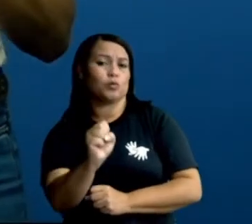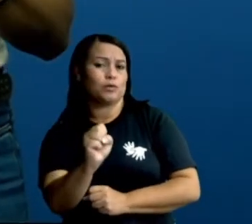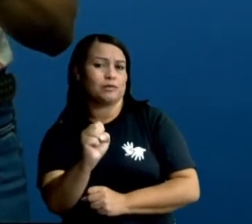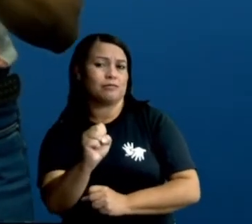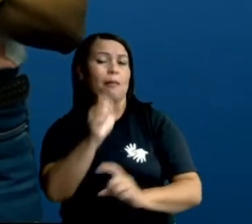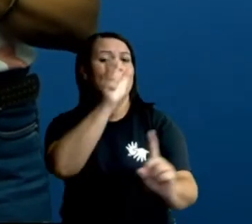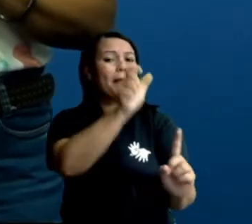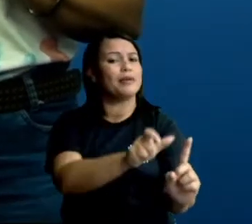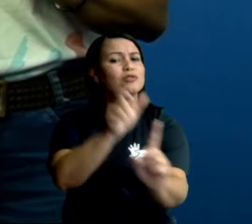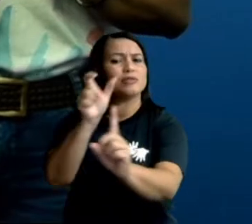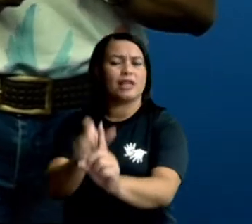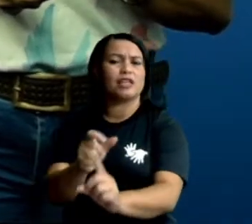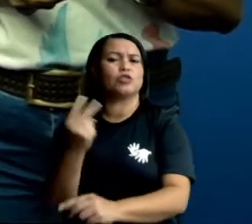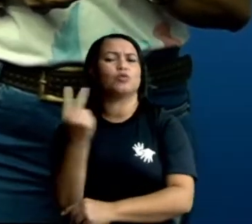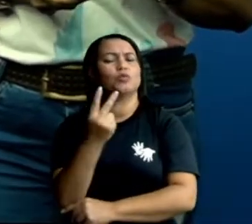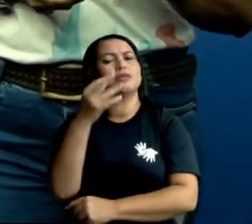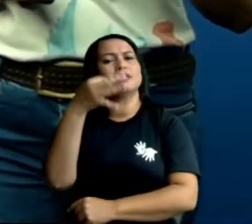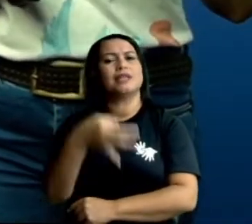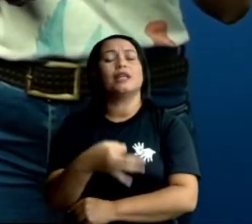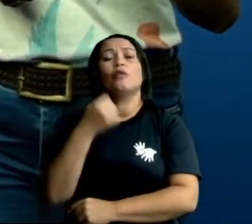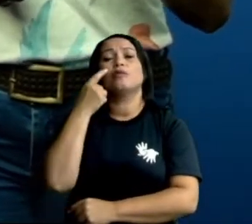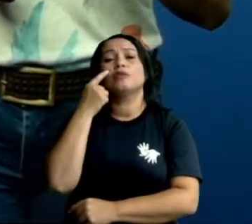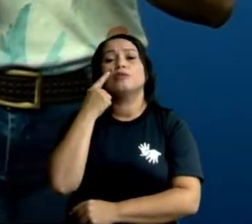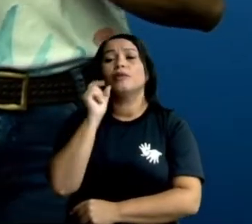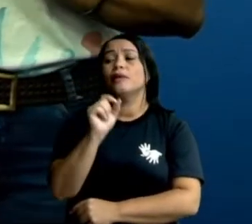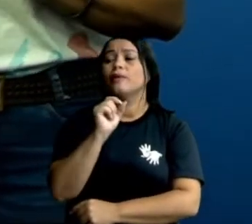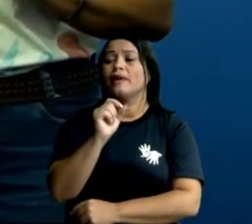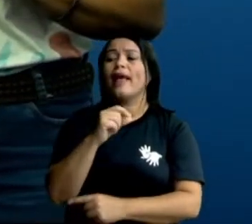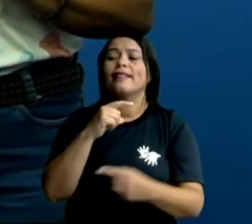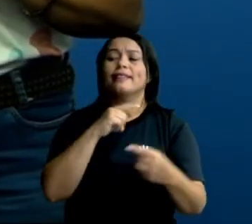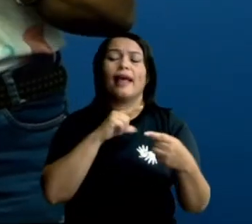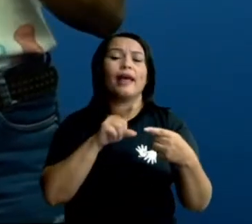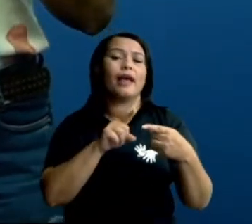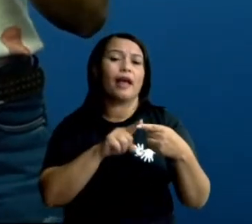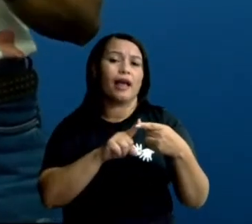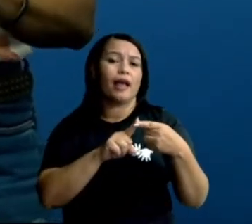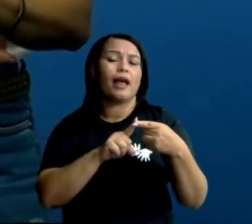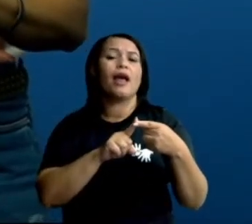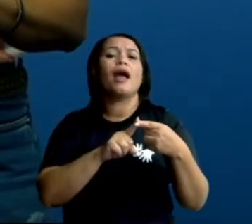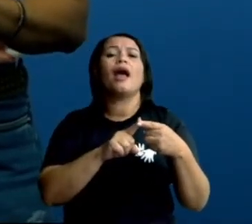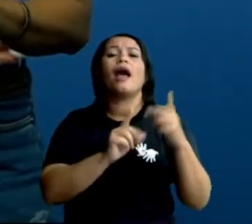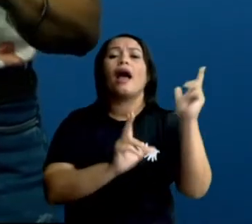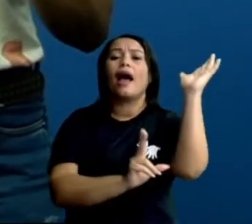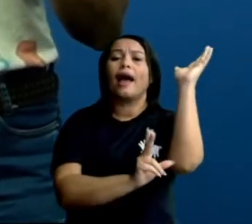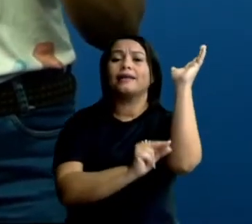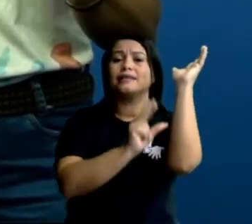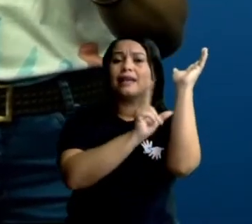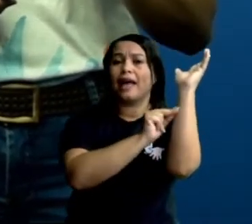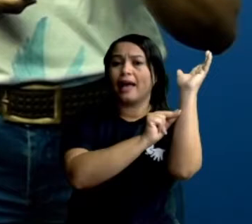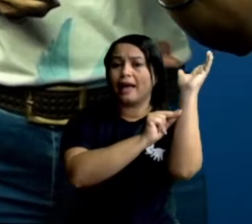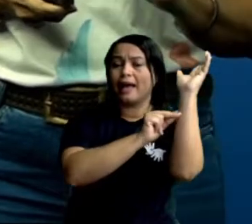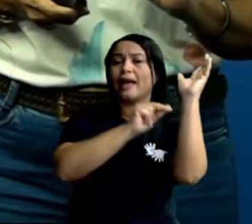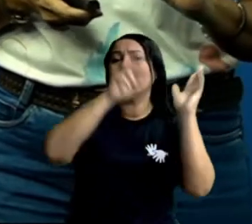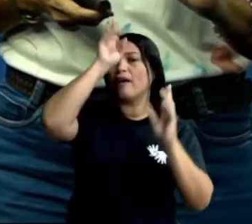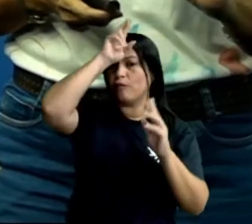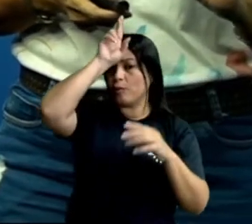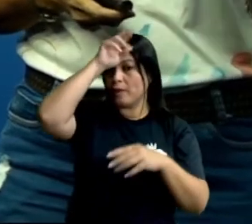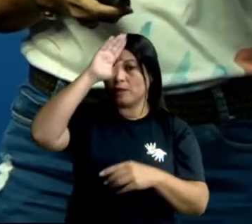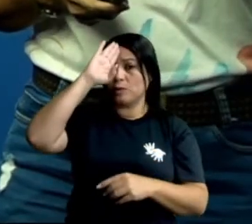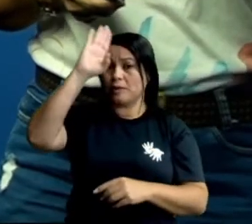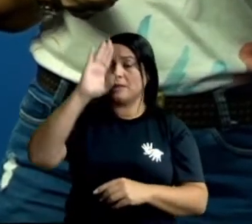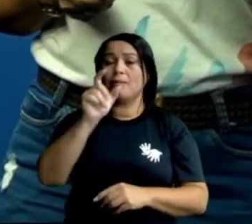duas formas estão corretas. Então, na Cigarra e a Formiga, os personagens principais é a cigarra e a